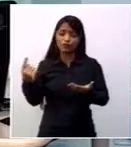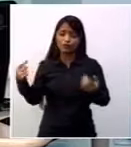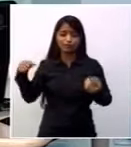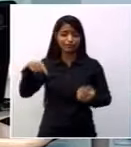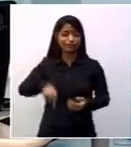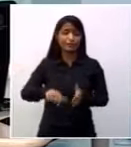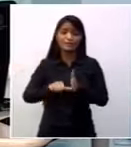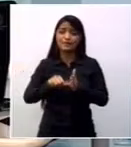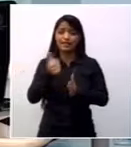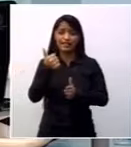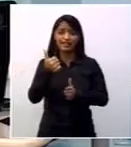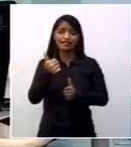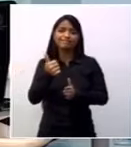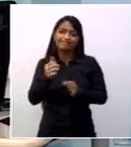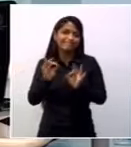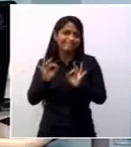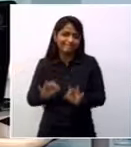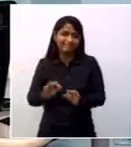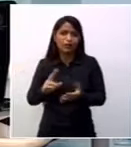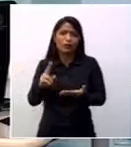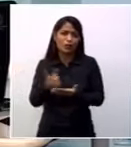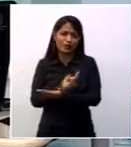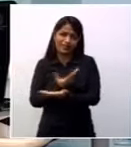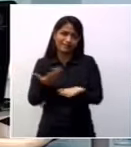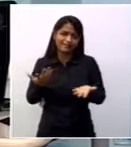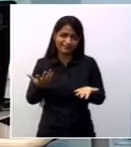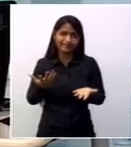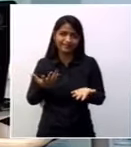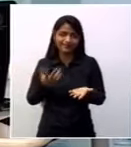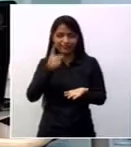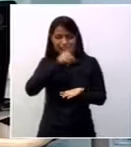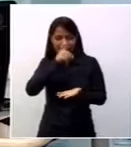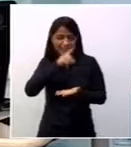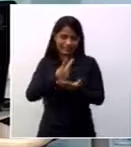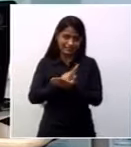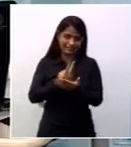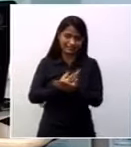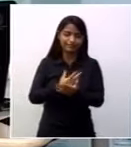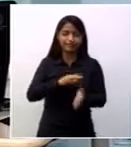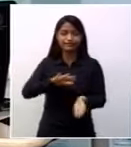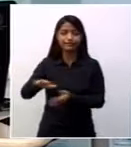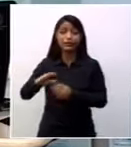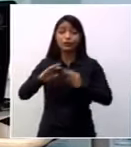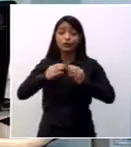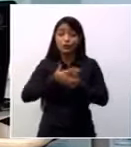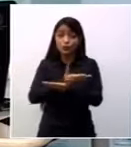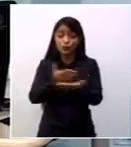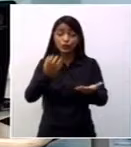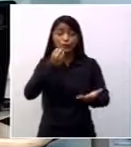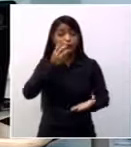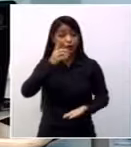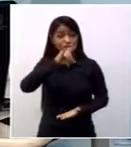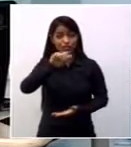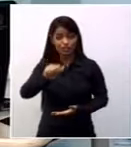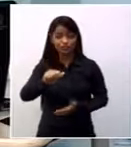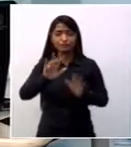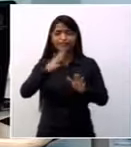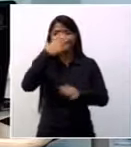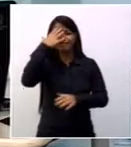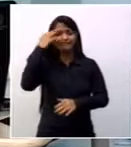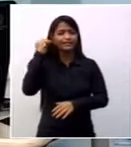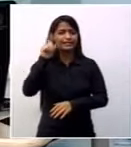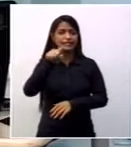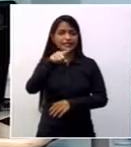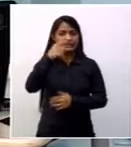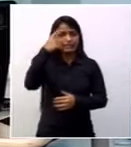isso certamente iria acontecer, ok? Então, um bom dia a todos e não se esqueça, se você tem